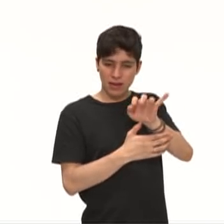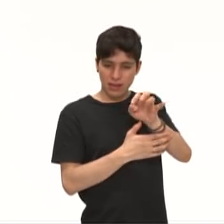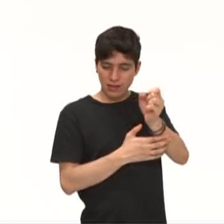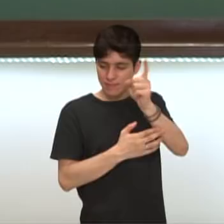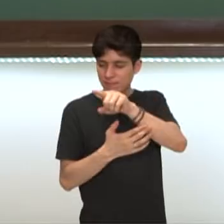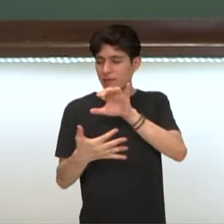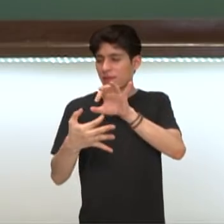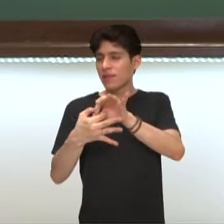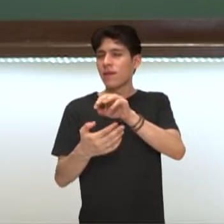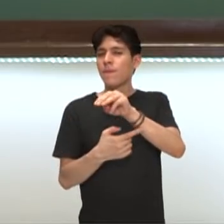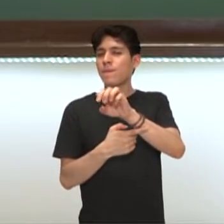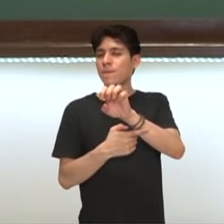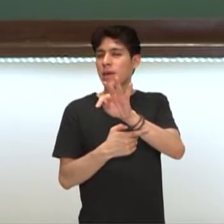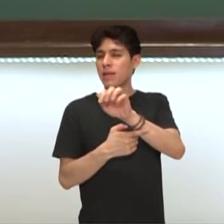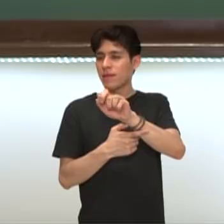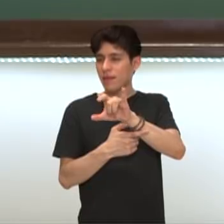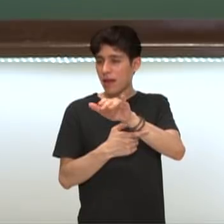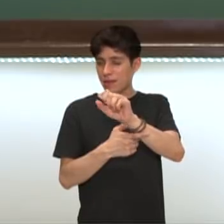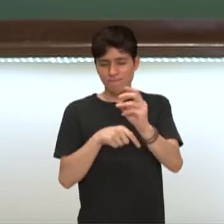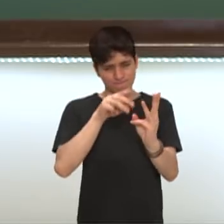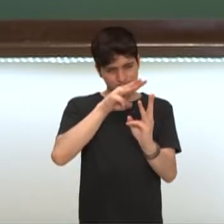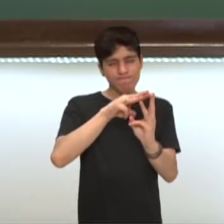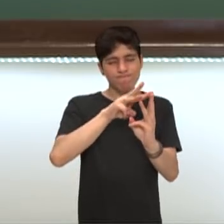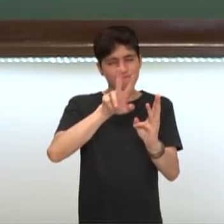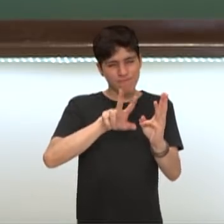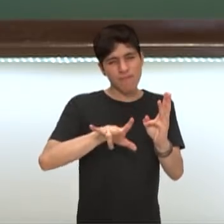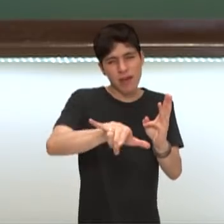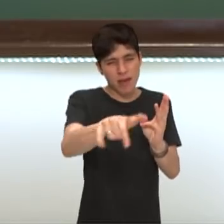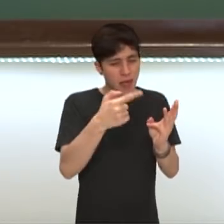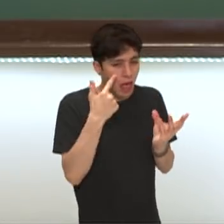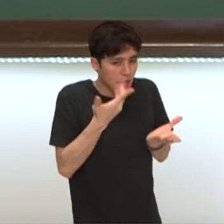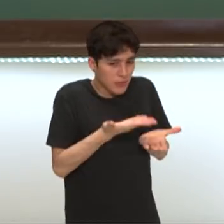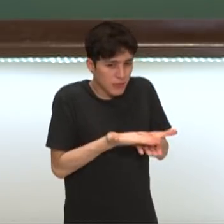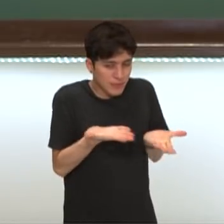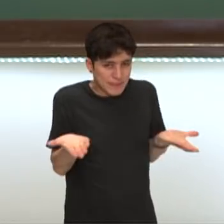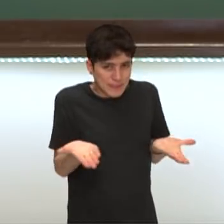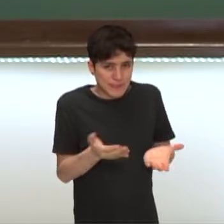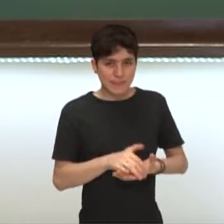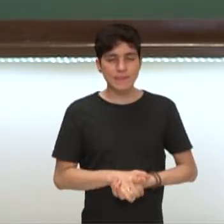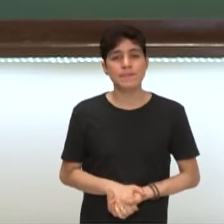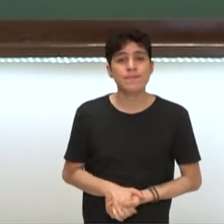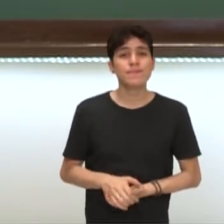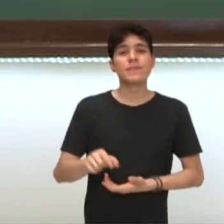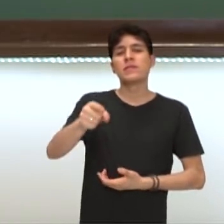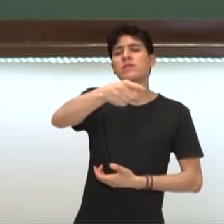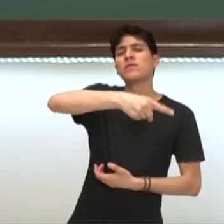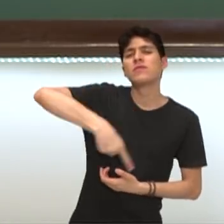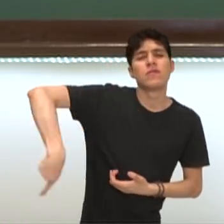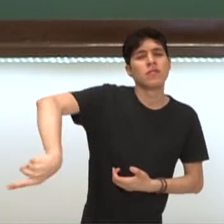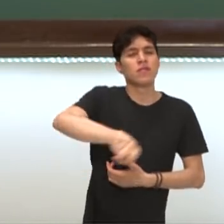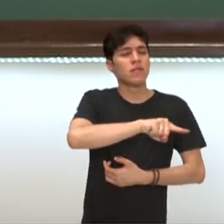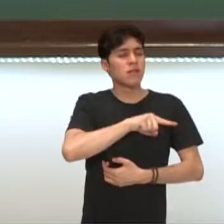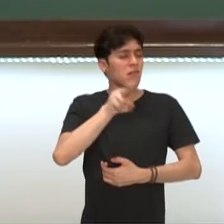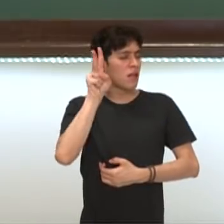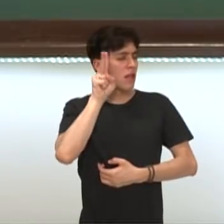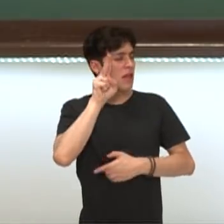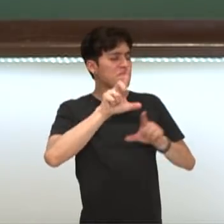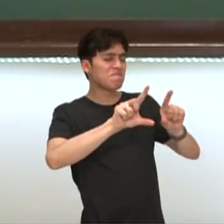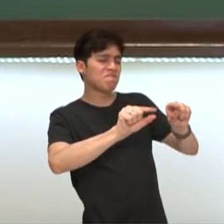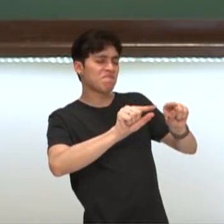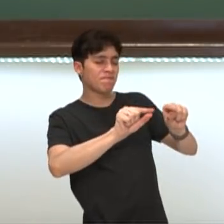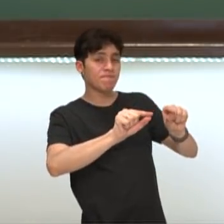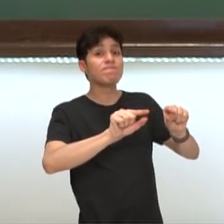que a gente vai ver agora com detalhes cada uma delas. Gente, vocês lembram o que é isso? Isso aqui